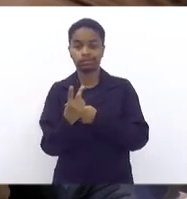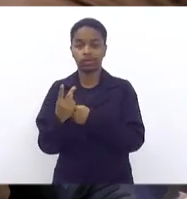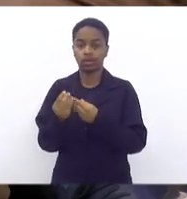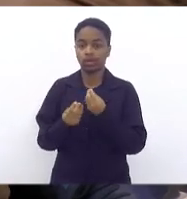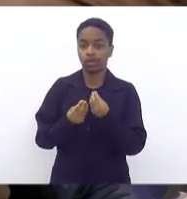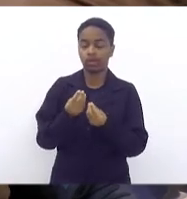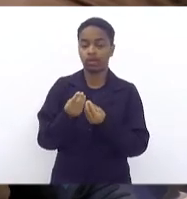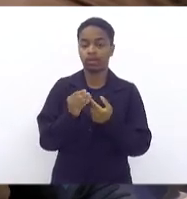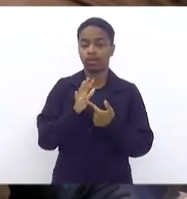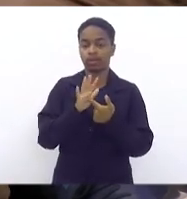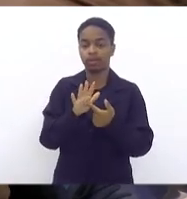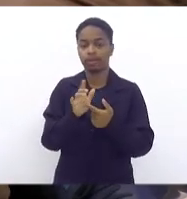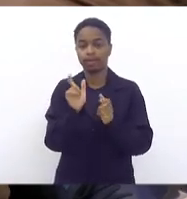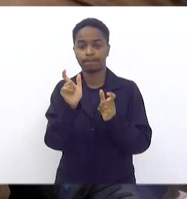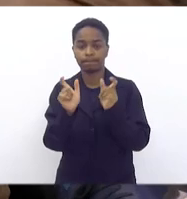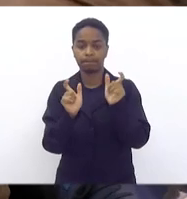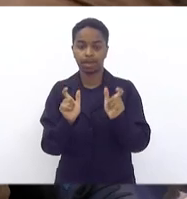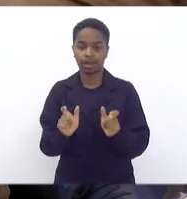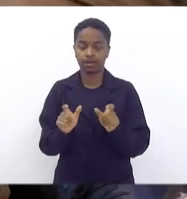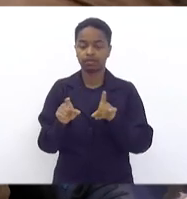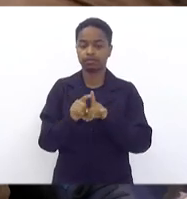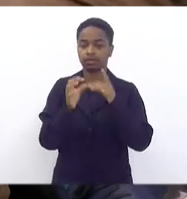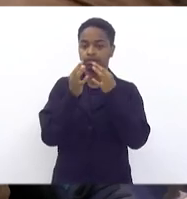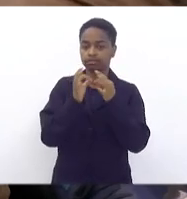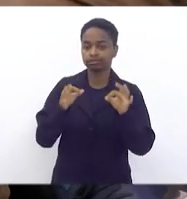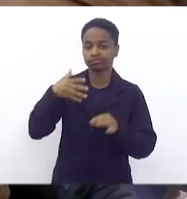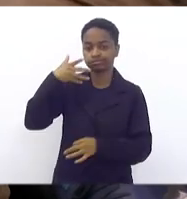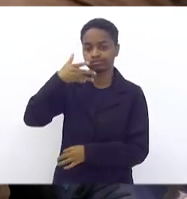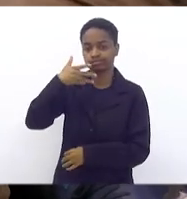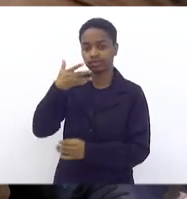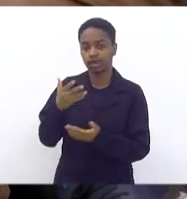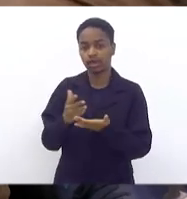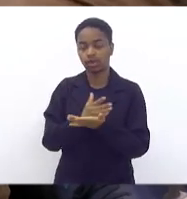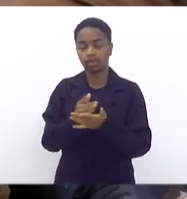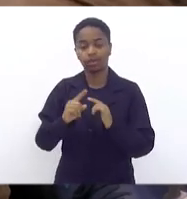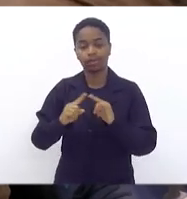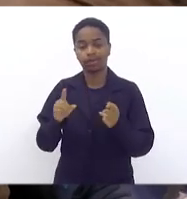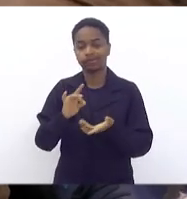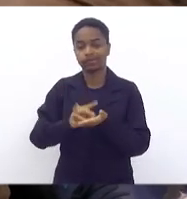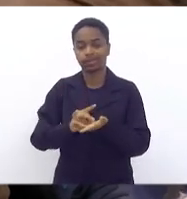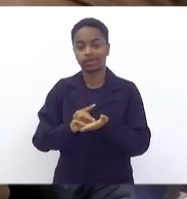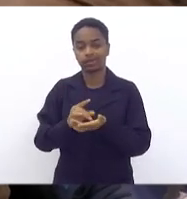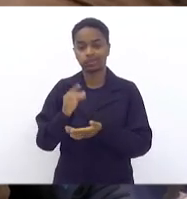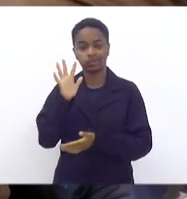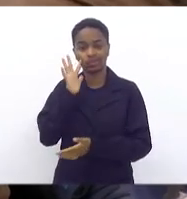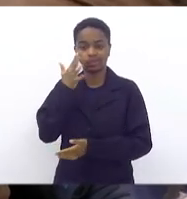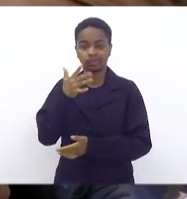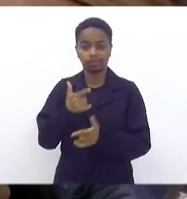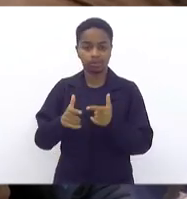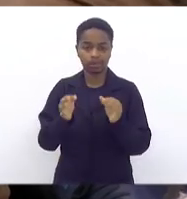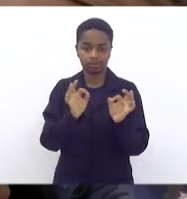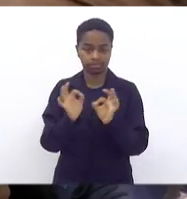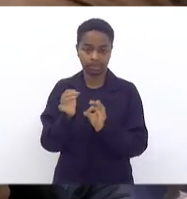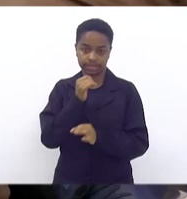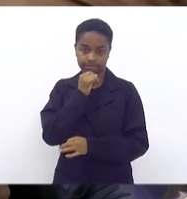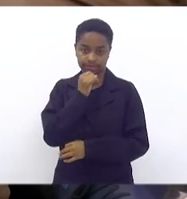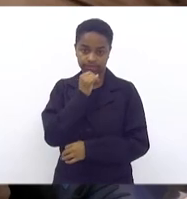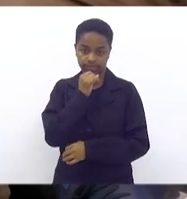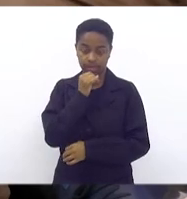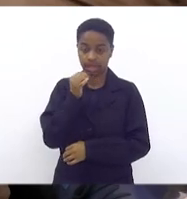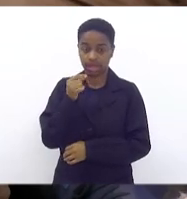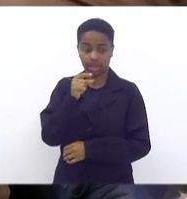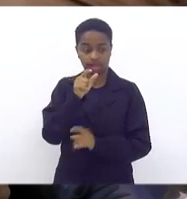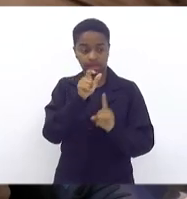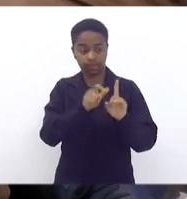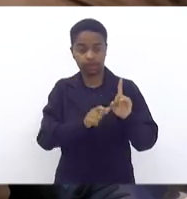trazendo alguns termos e algumas falas eh que não explicam que não não resolvem o problema por exemplo a testemunha